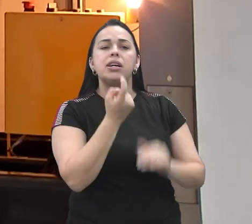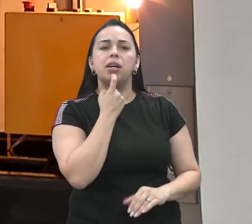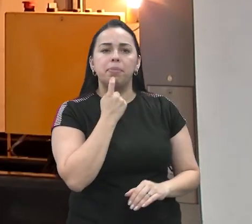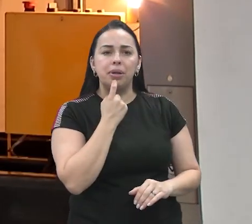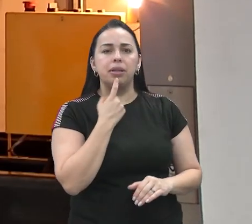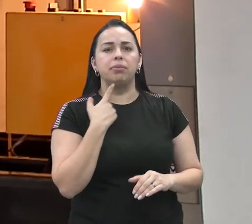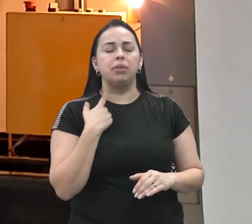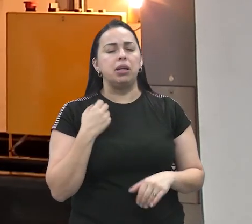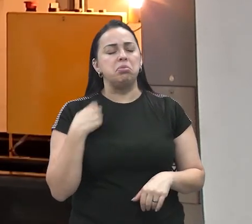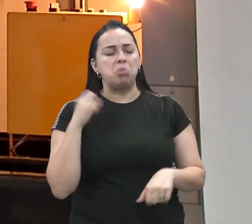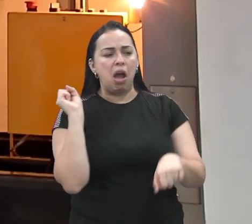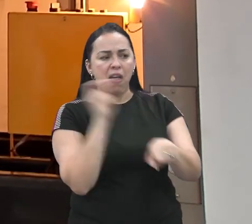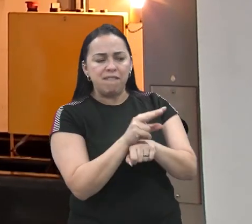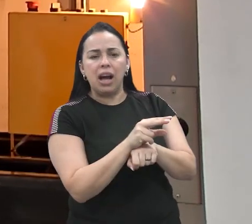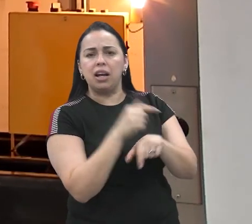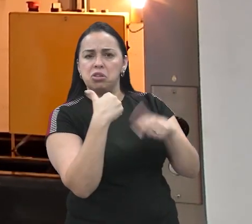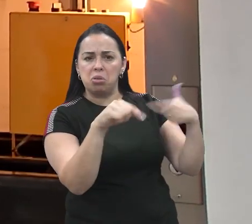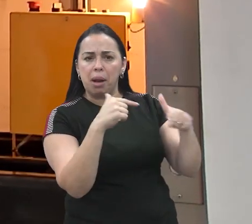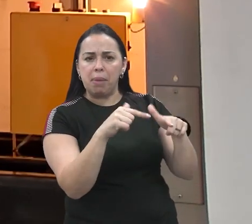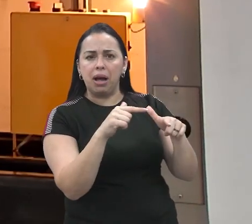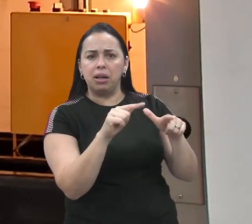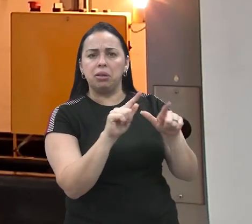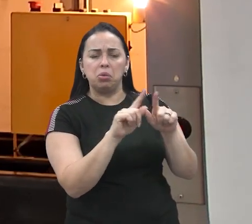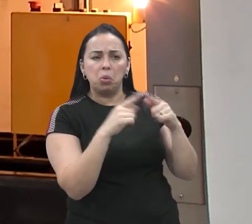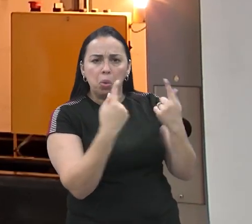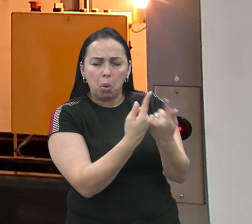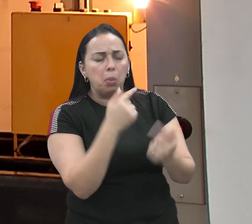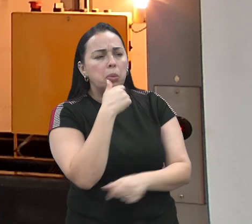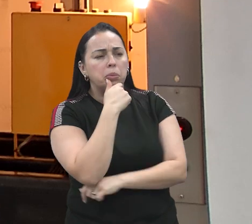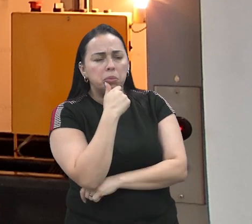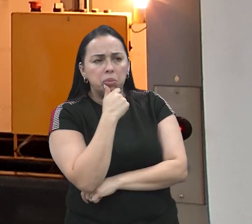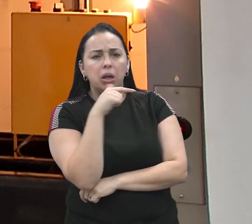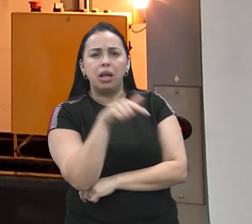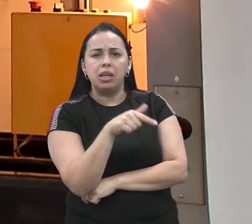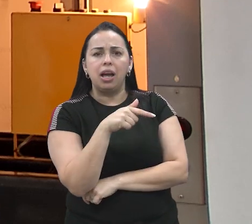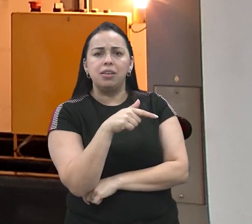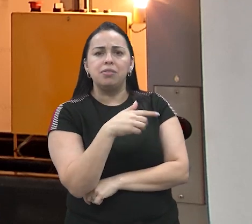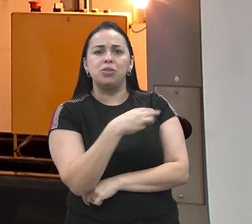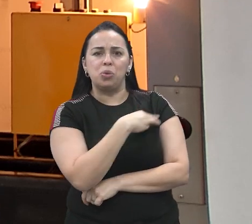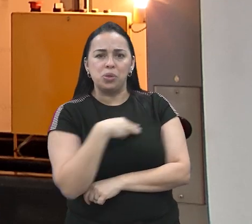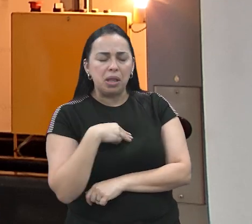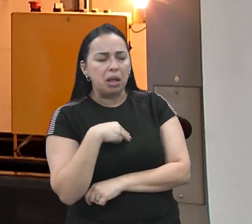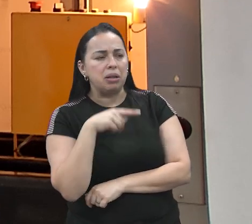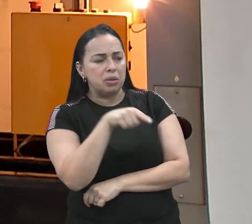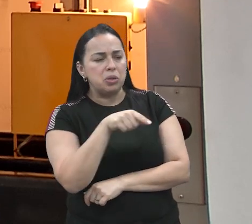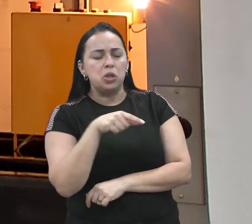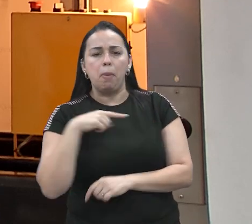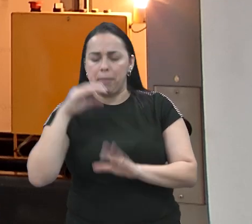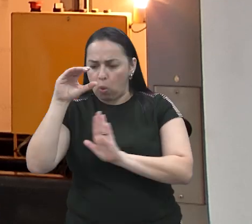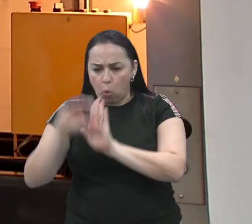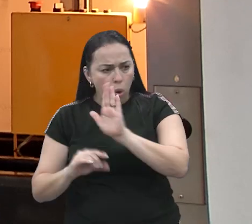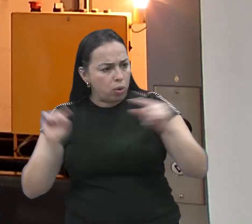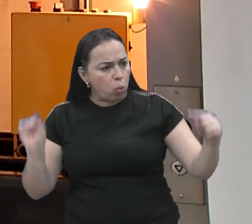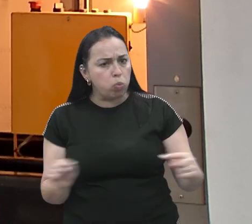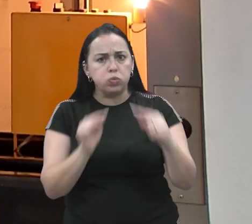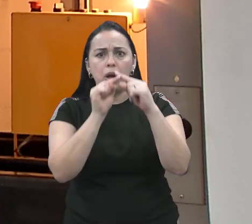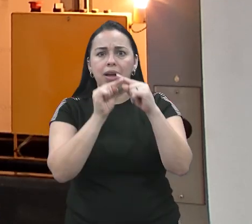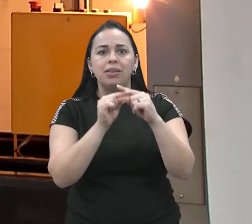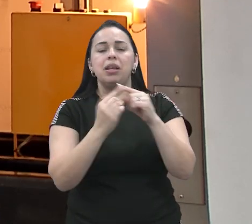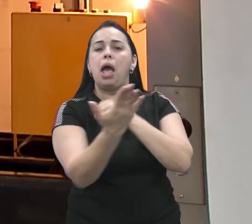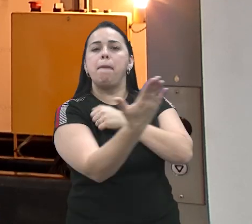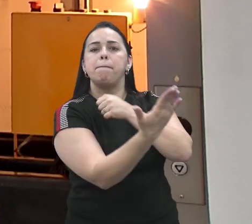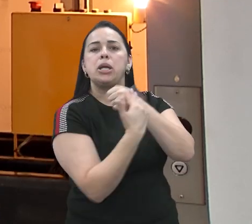e surgiu essa vaga, né? Eu vi num grupo de amigos de emprego no Senai. Eu vi essa vaga e meu currículo preenchia a vaga que